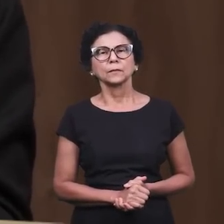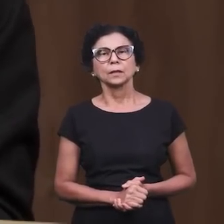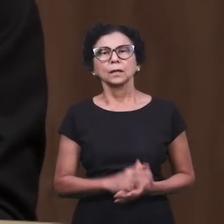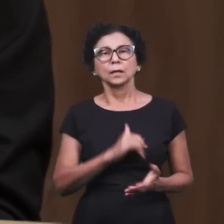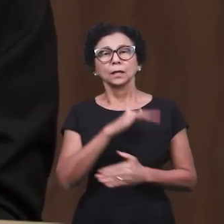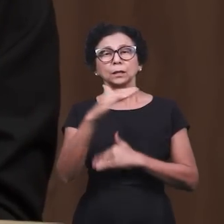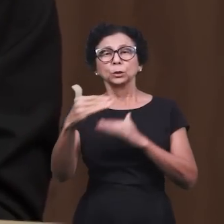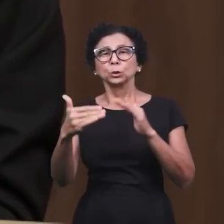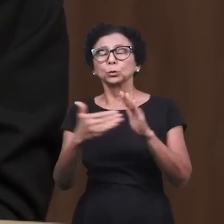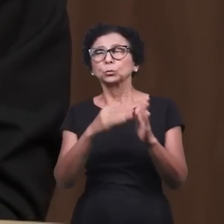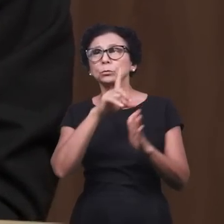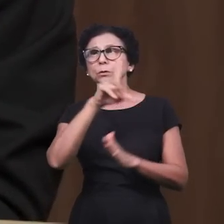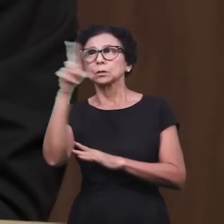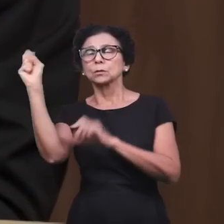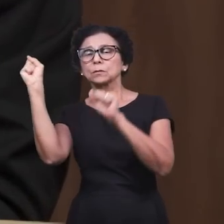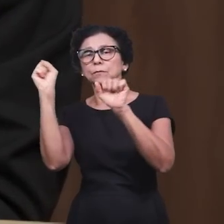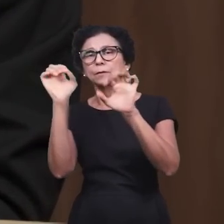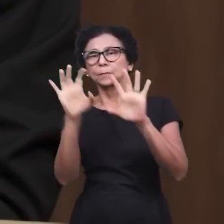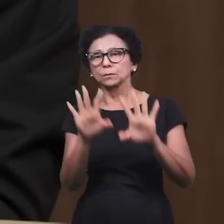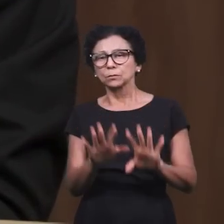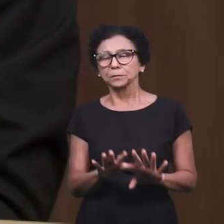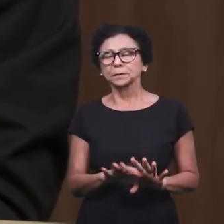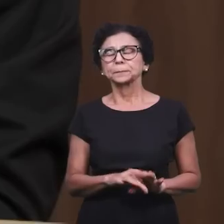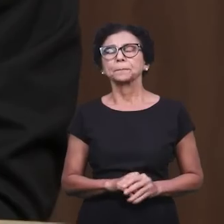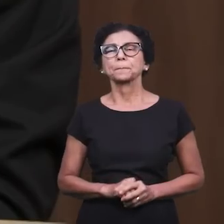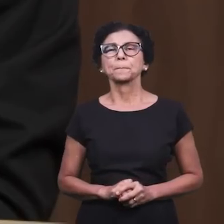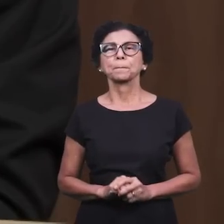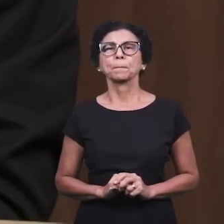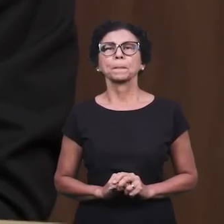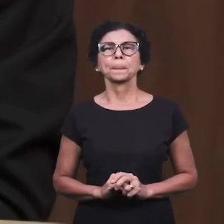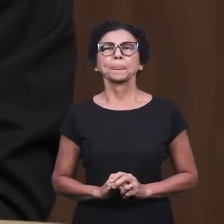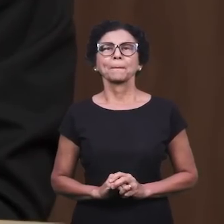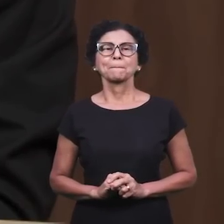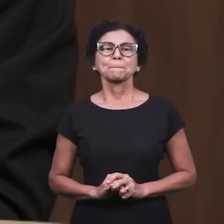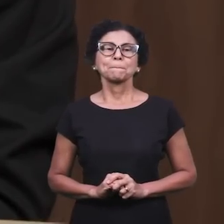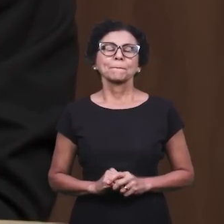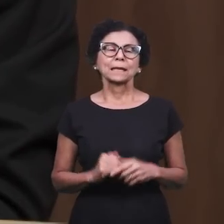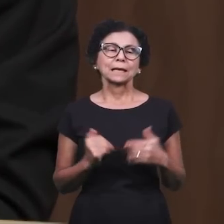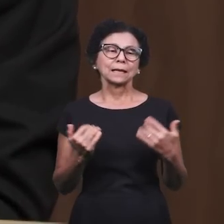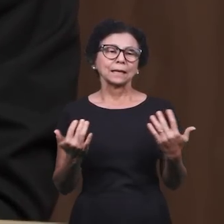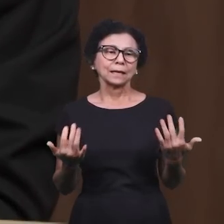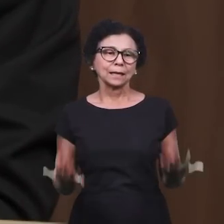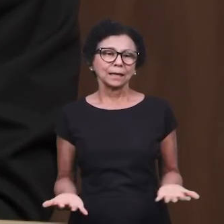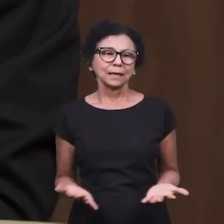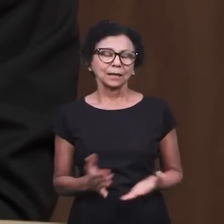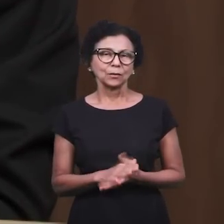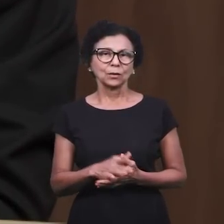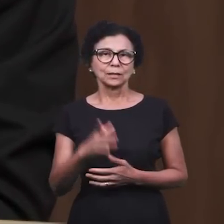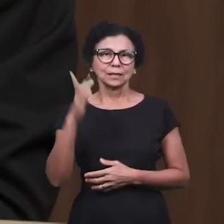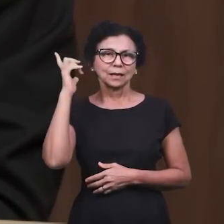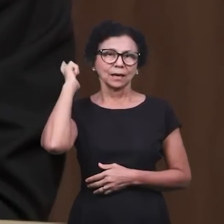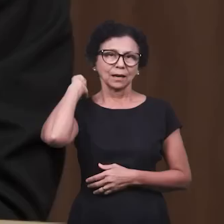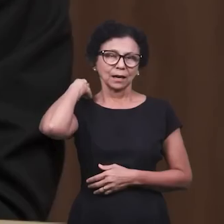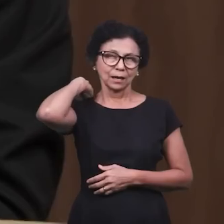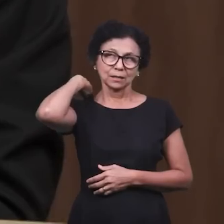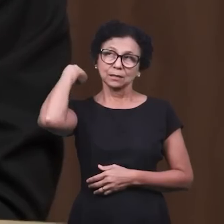pode abordar agora é se há um alvo, há um alvo. Agora, essas flechas precisam